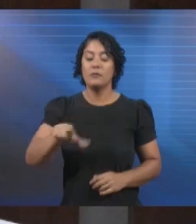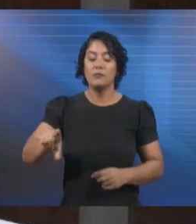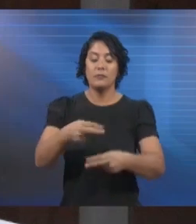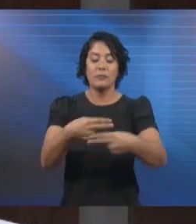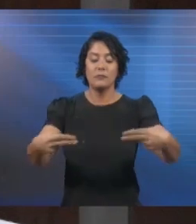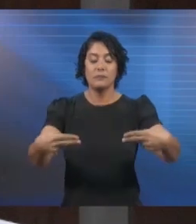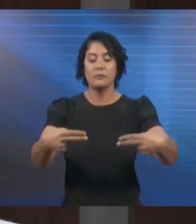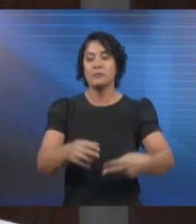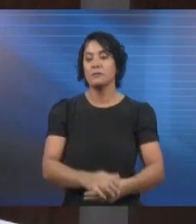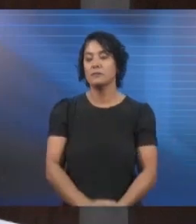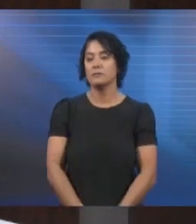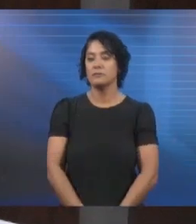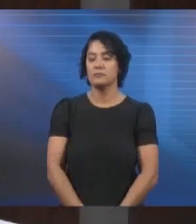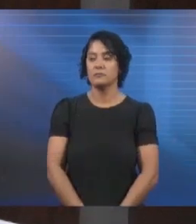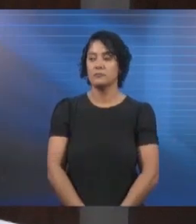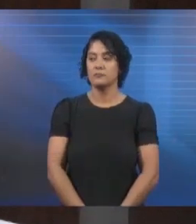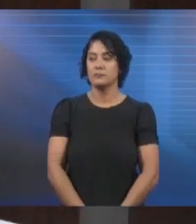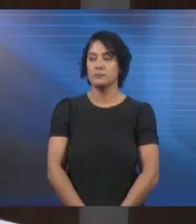outras